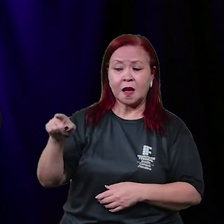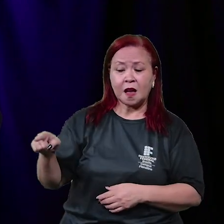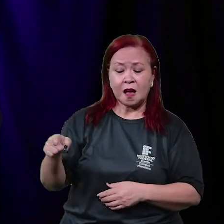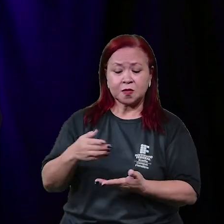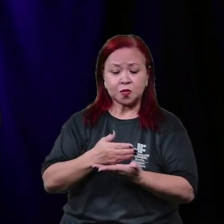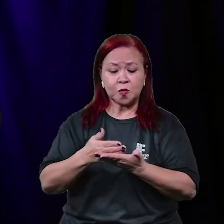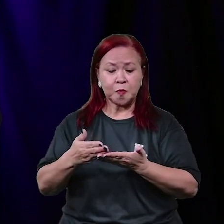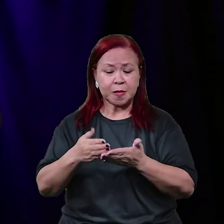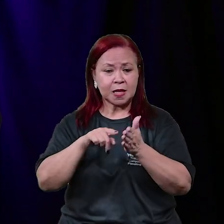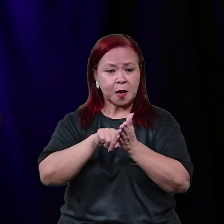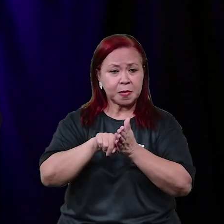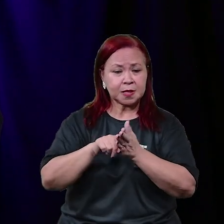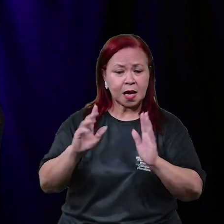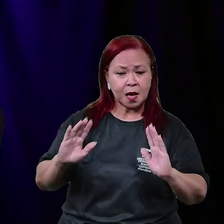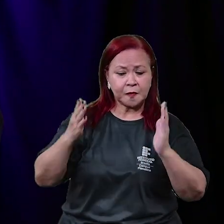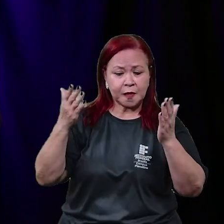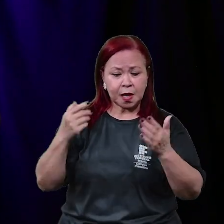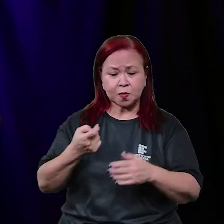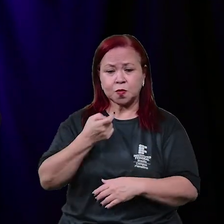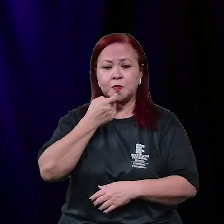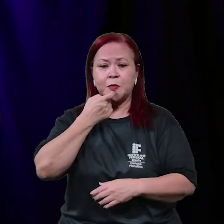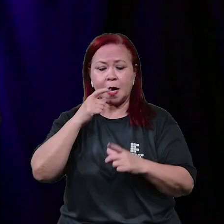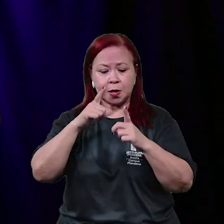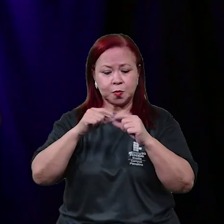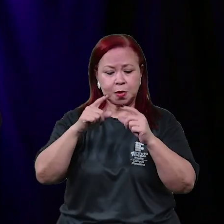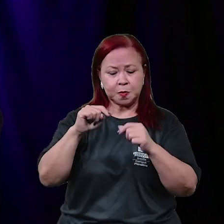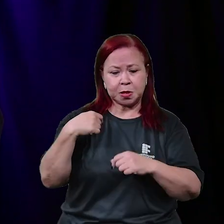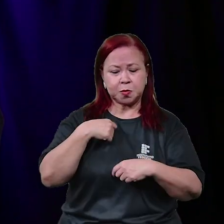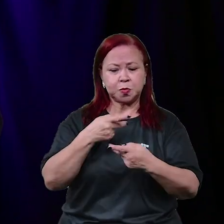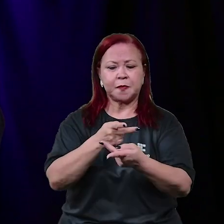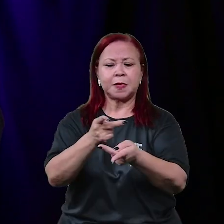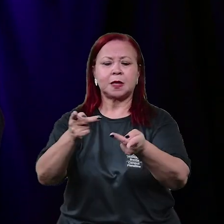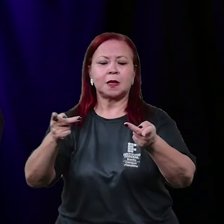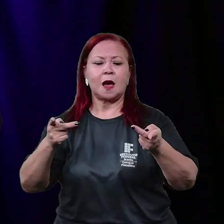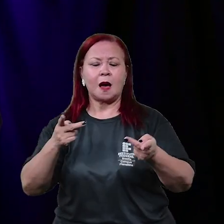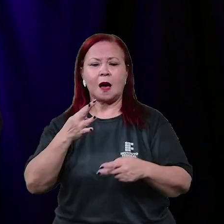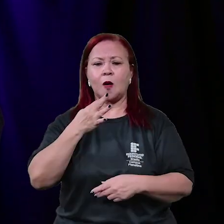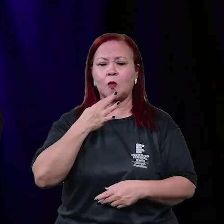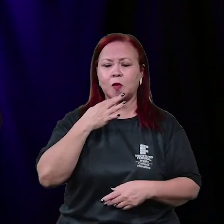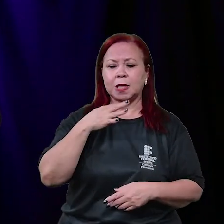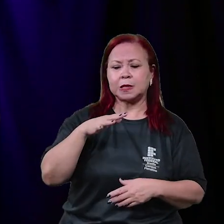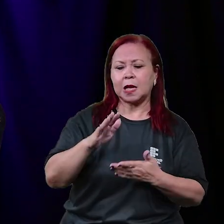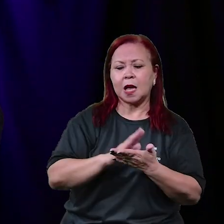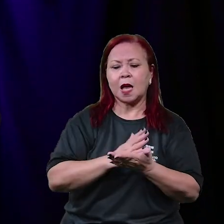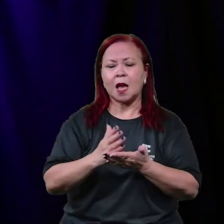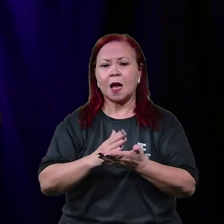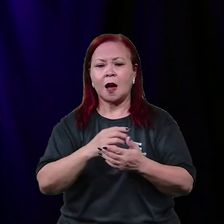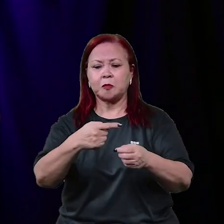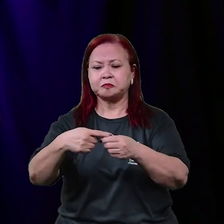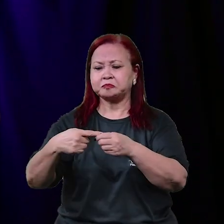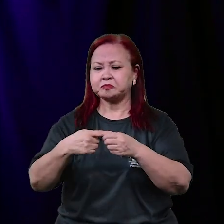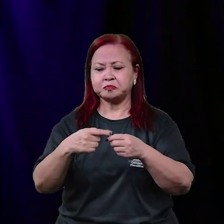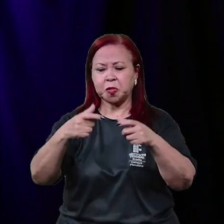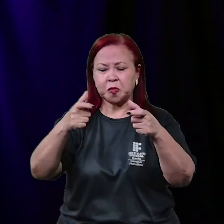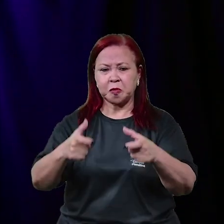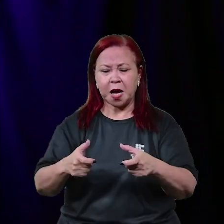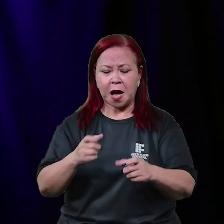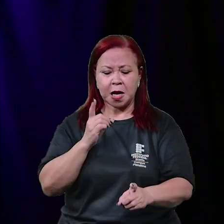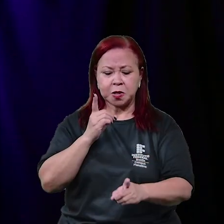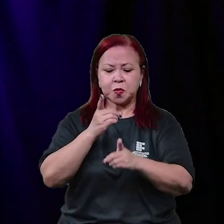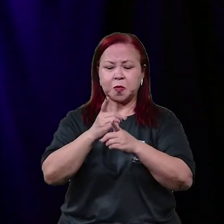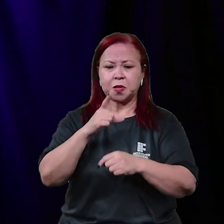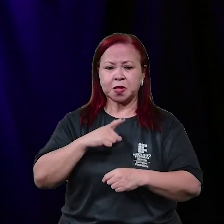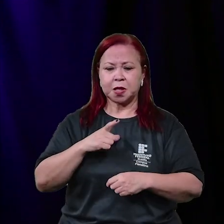começaram a pesquisar eventos perto de Brasília, né, para a gente poder ir visitar e conhecer alguma, né, cidade. E aí descobriram que ia